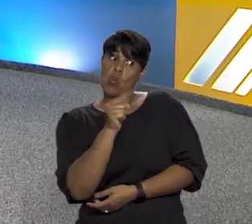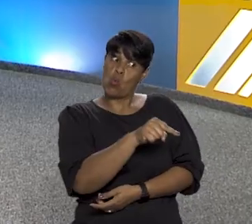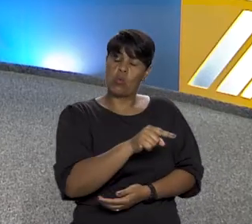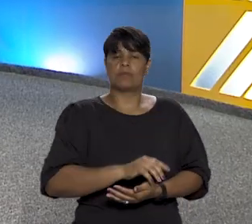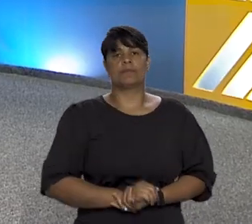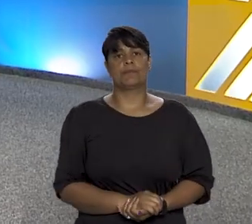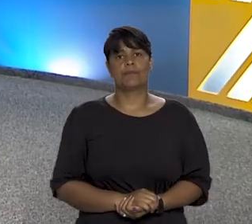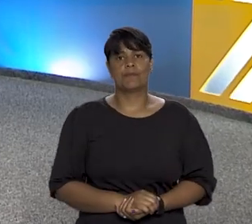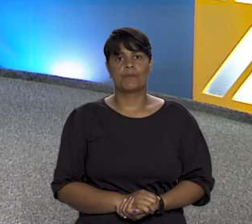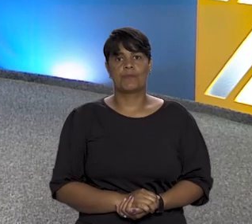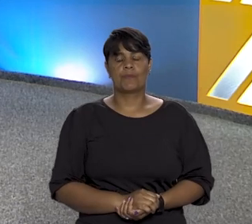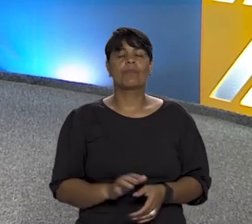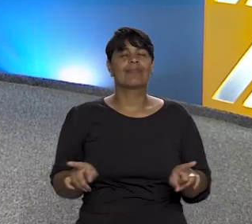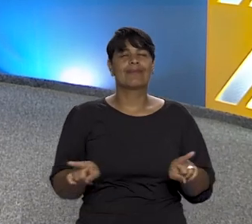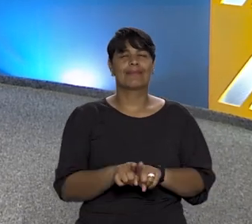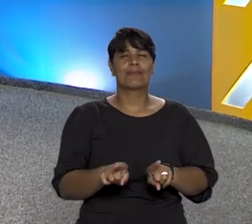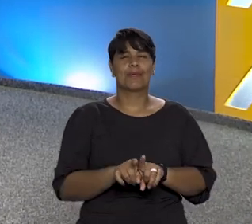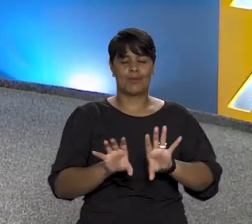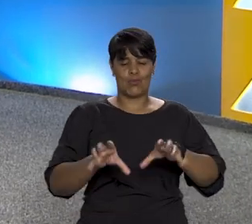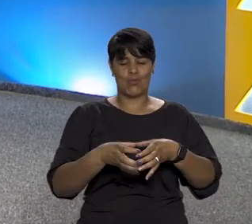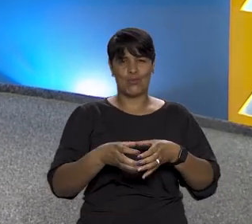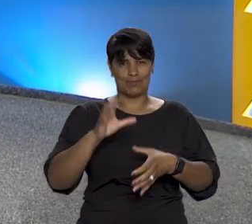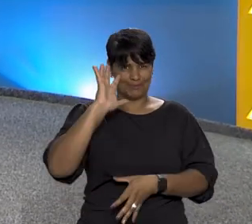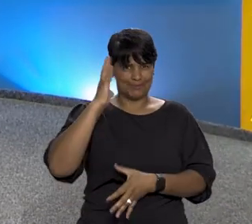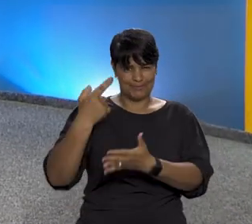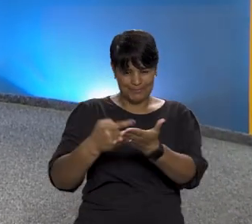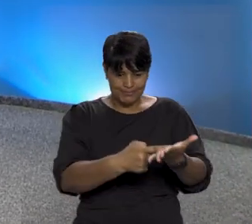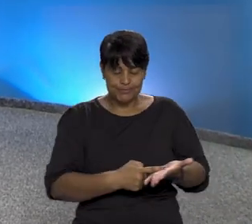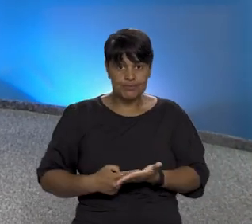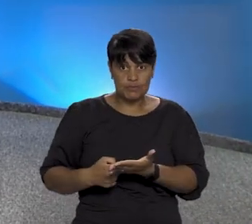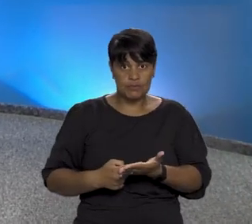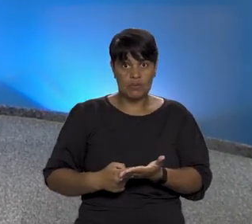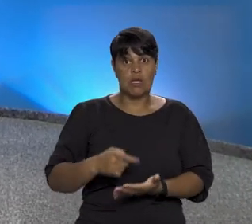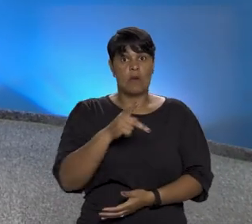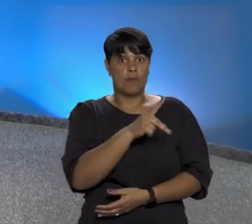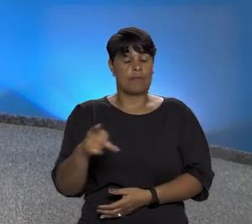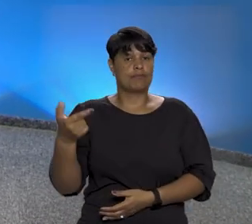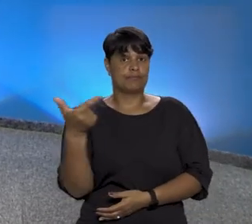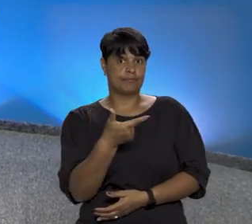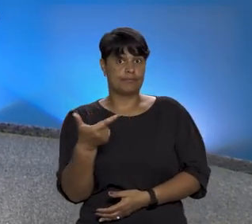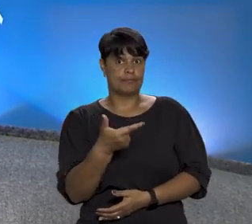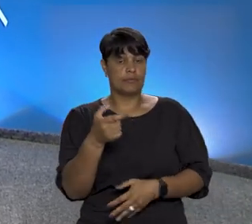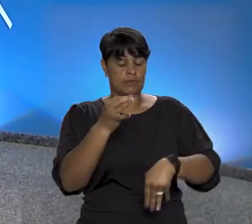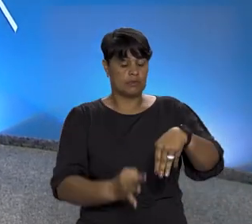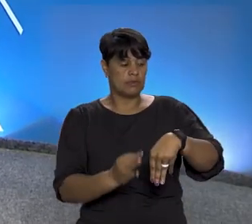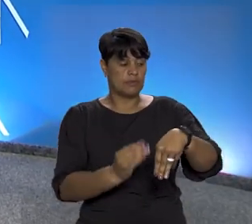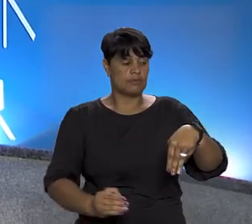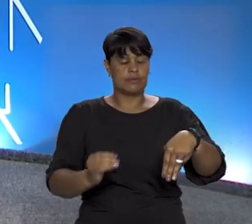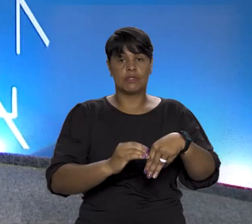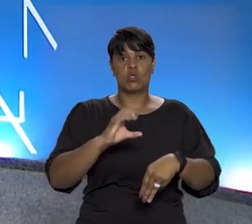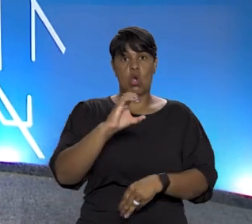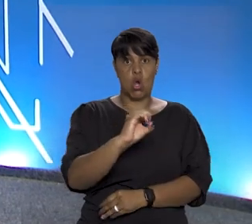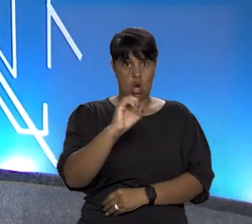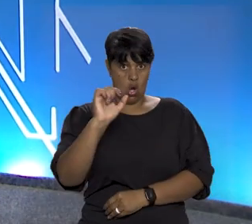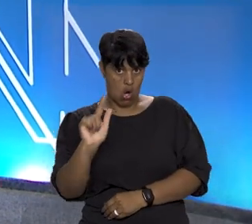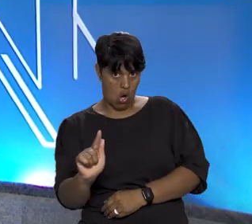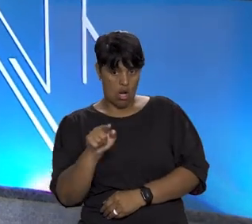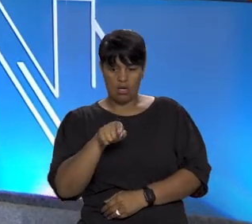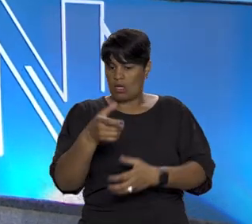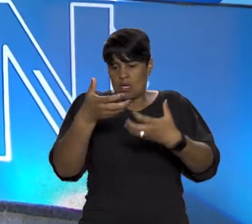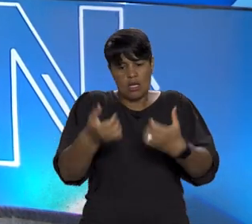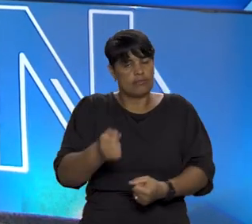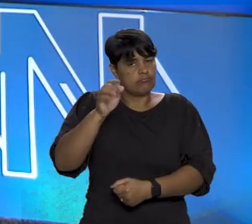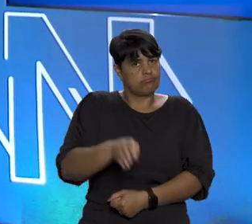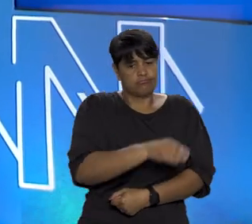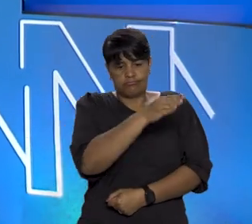também em decisão monocrática o vice-presidente do STJ Ministro og Fernandes não admitiu o